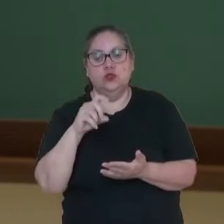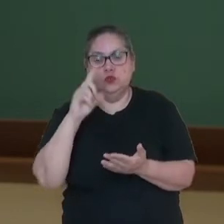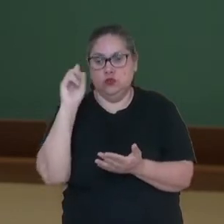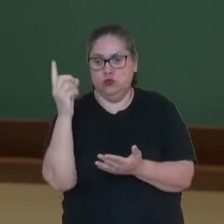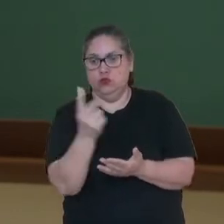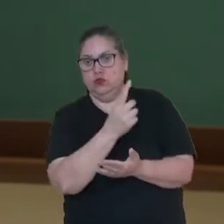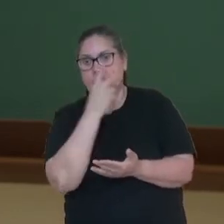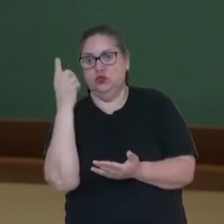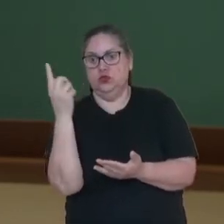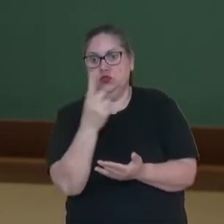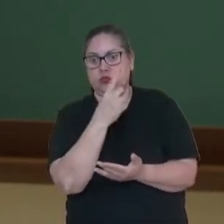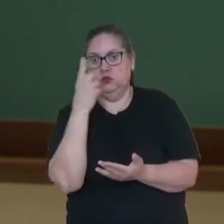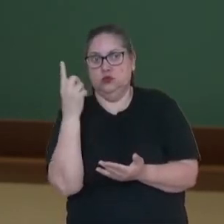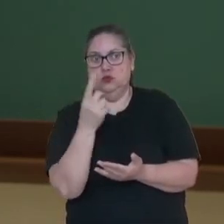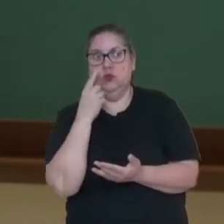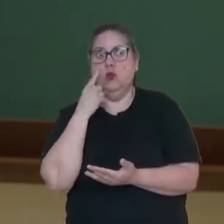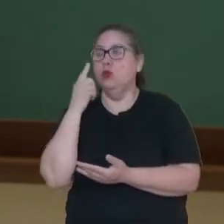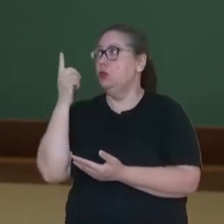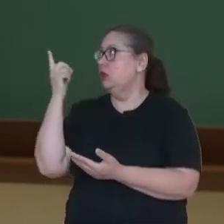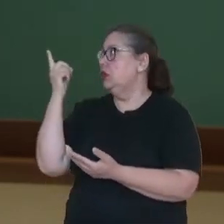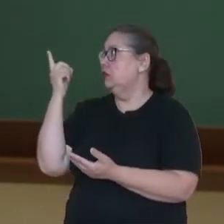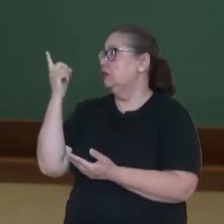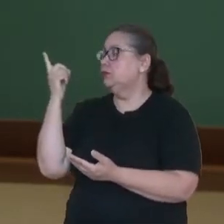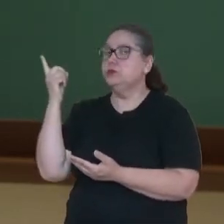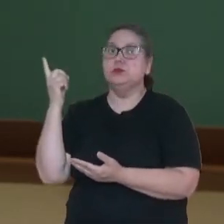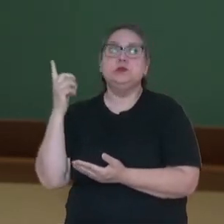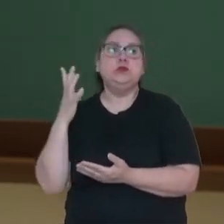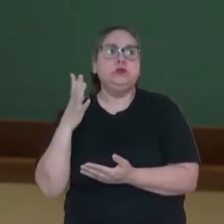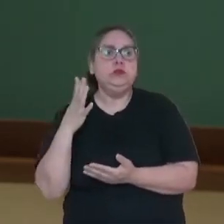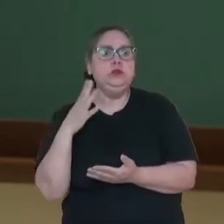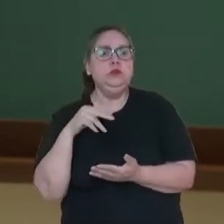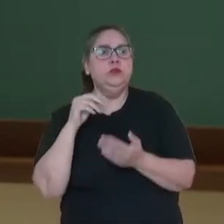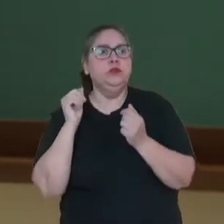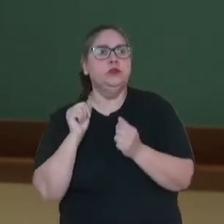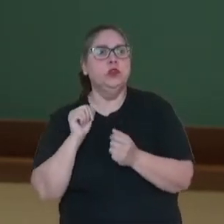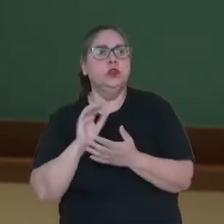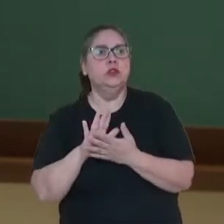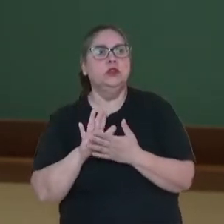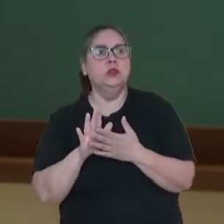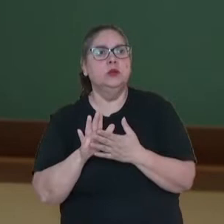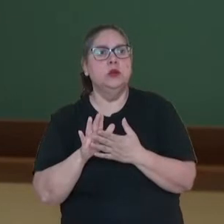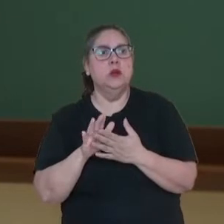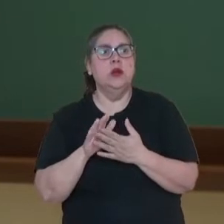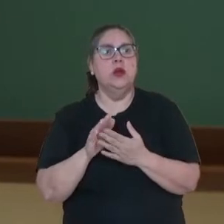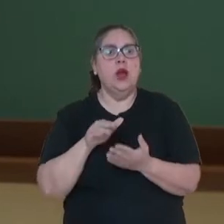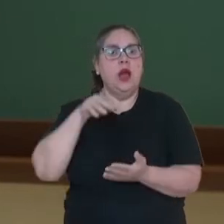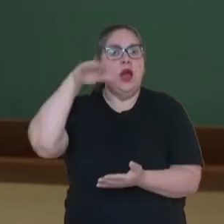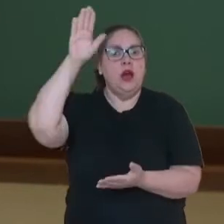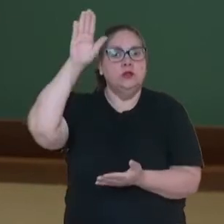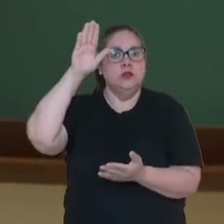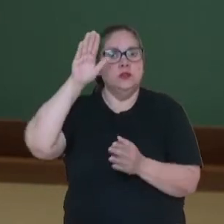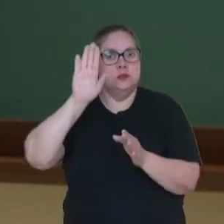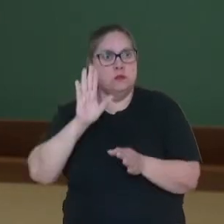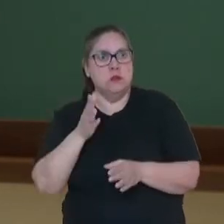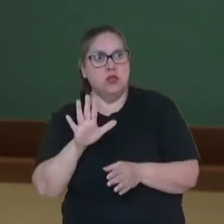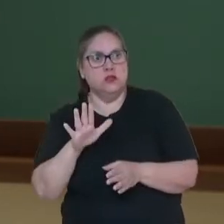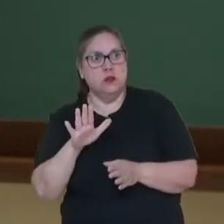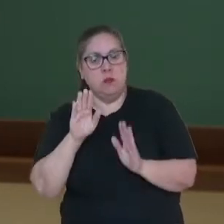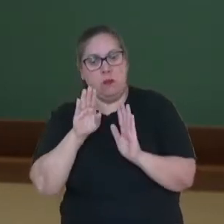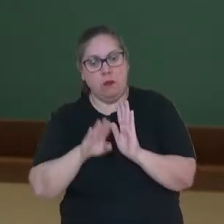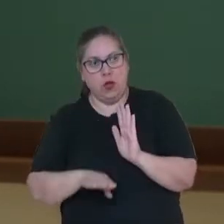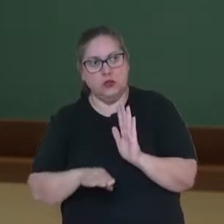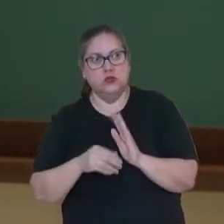giro em volta desse eixo, tá? As posições do giro podem ser altas, médias